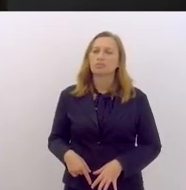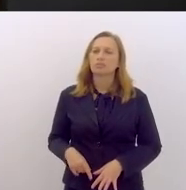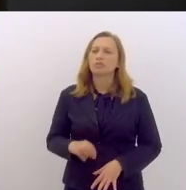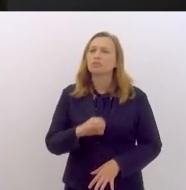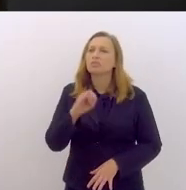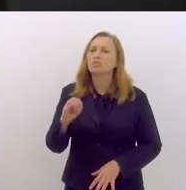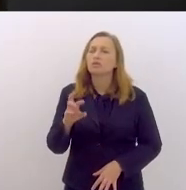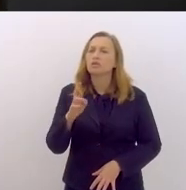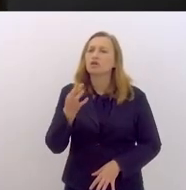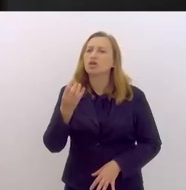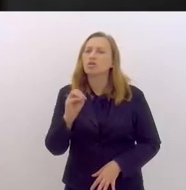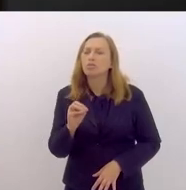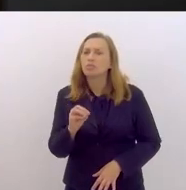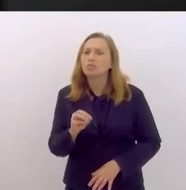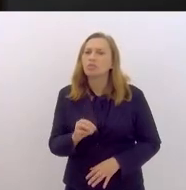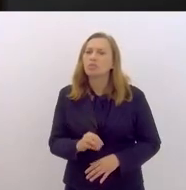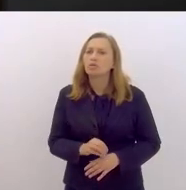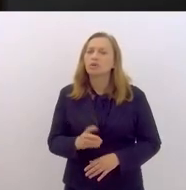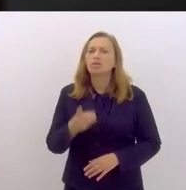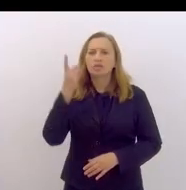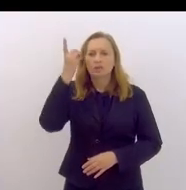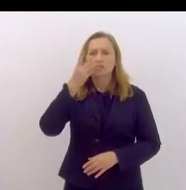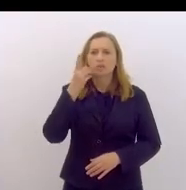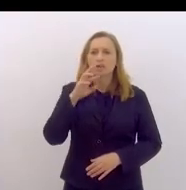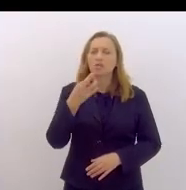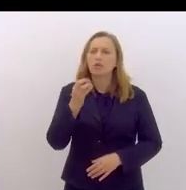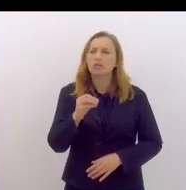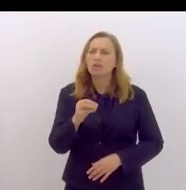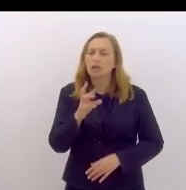Oi, Rodrigo. Deputado Rodrigo Amorim.